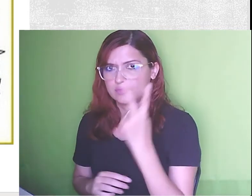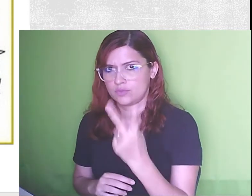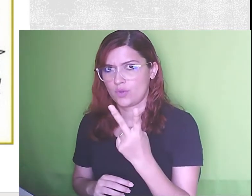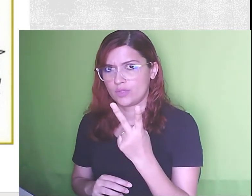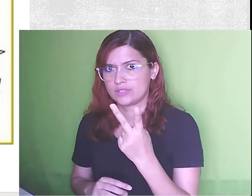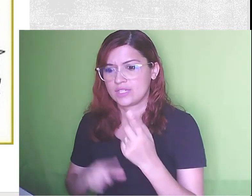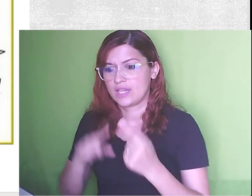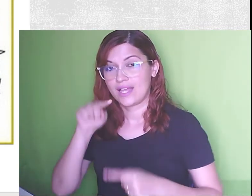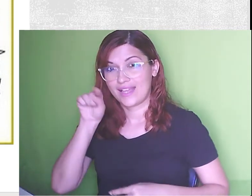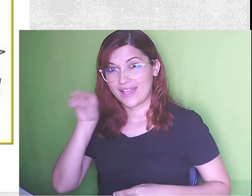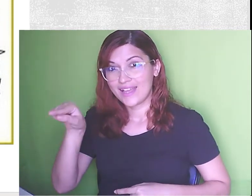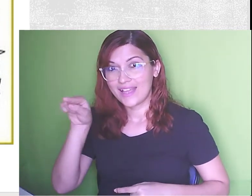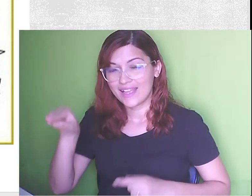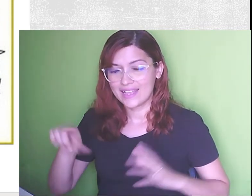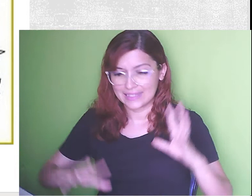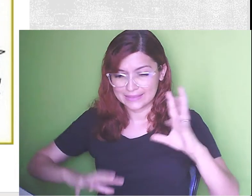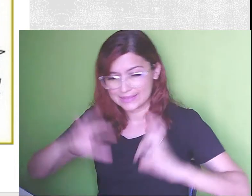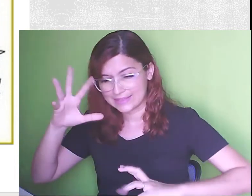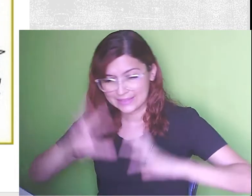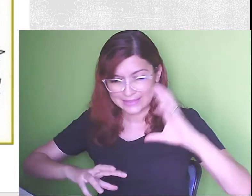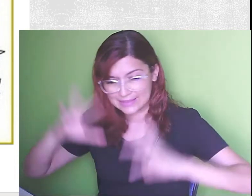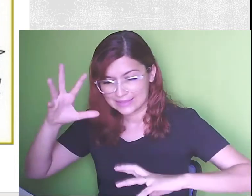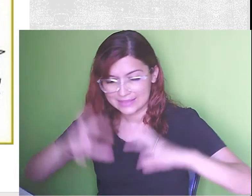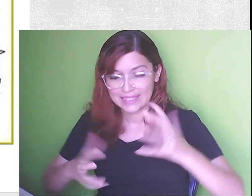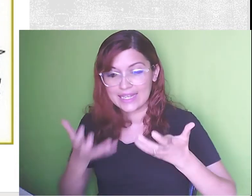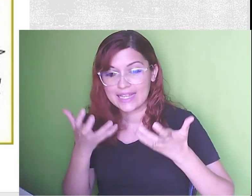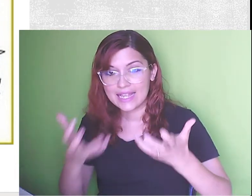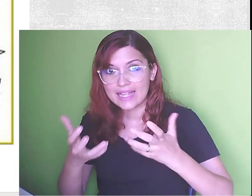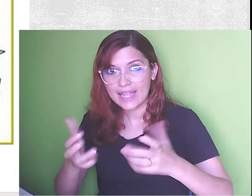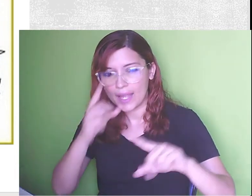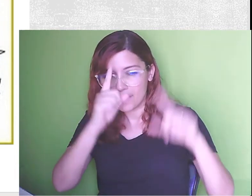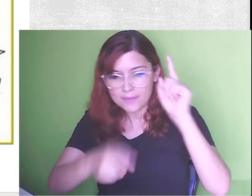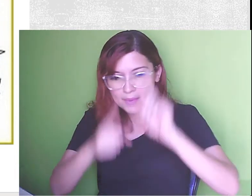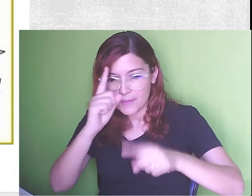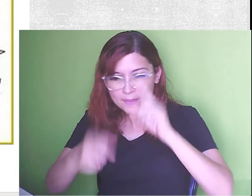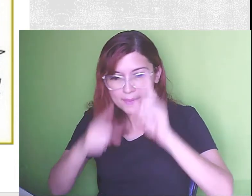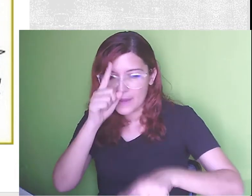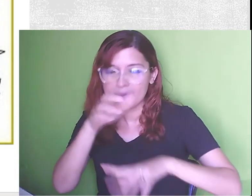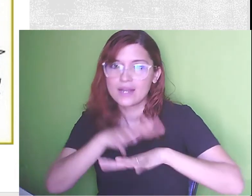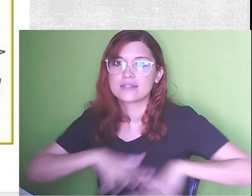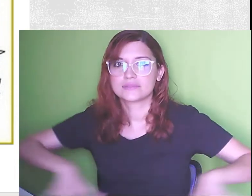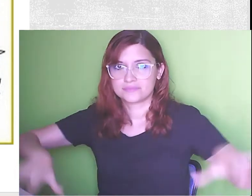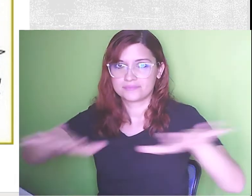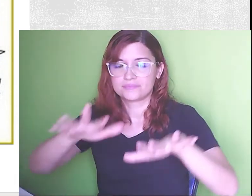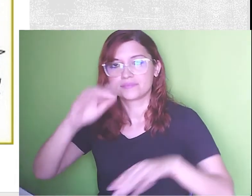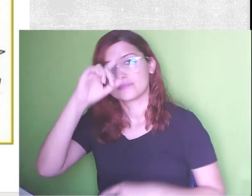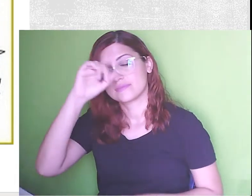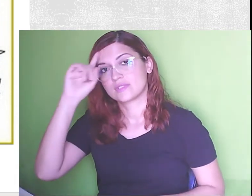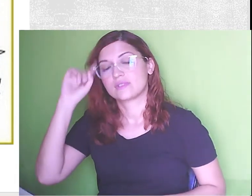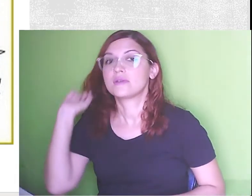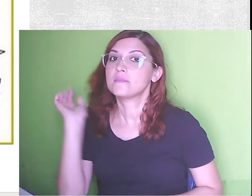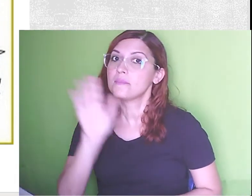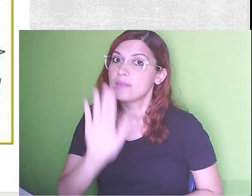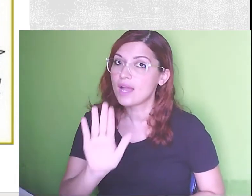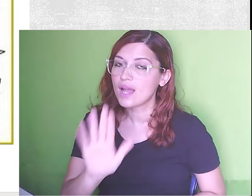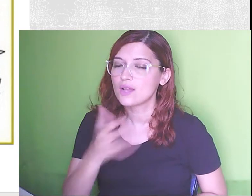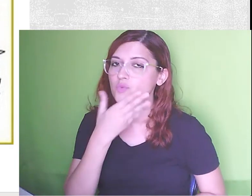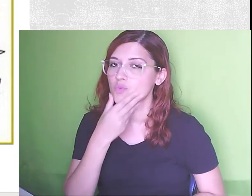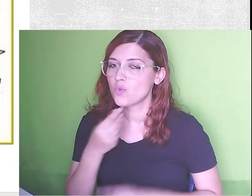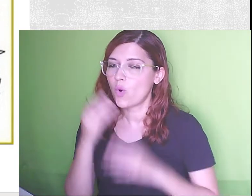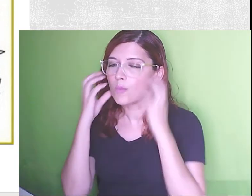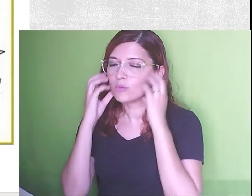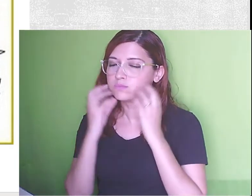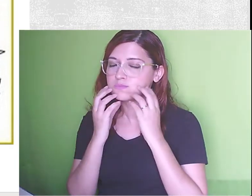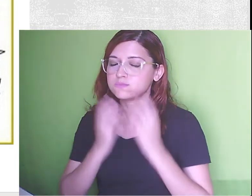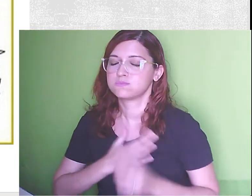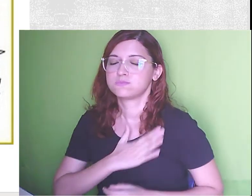Existiam apenas esses dois partidos que brigavam entre si pelo poder. No